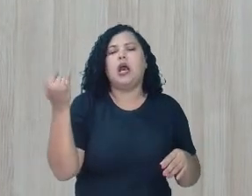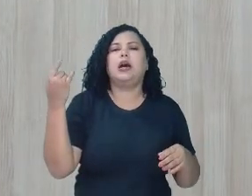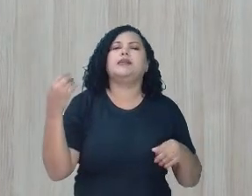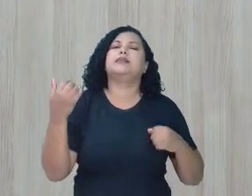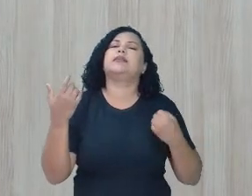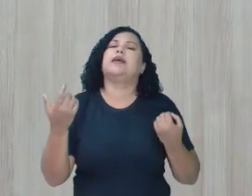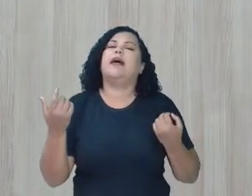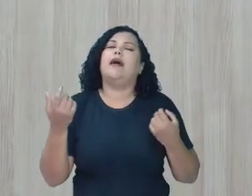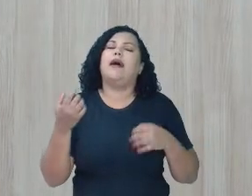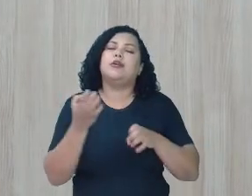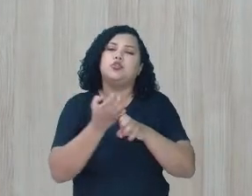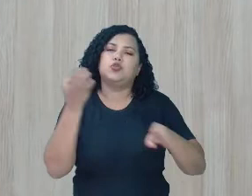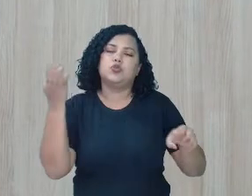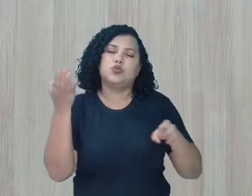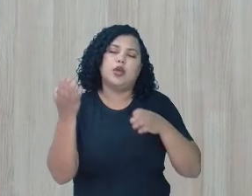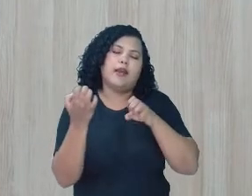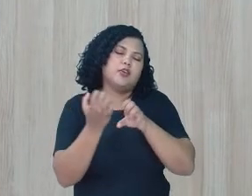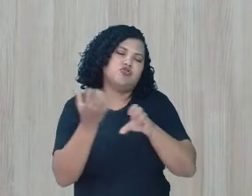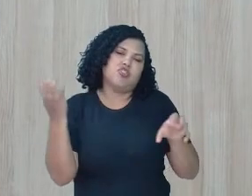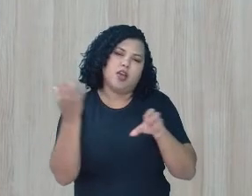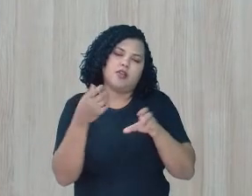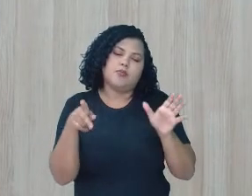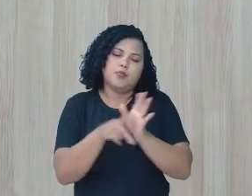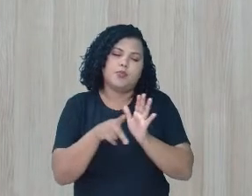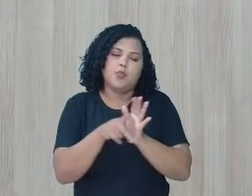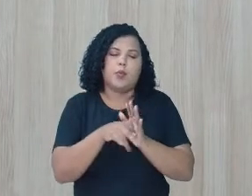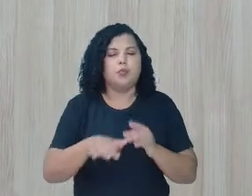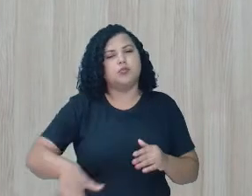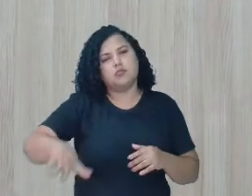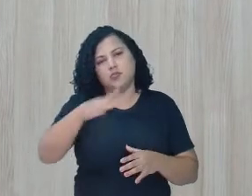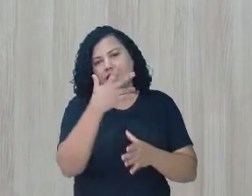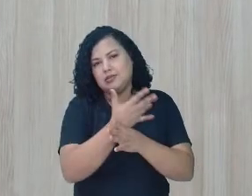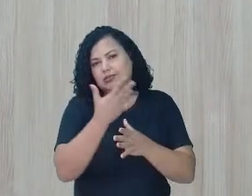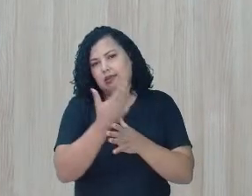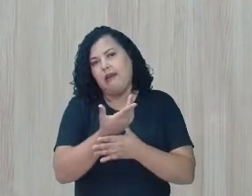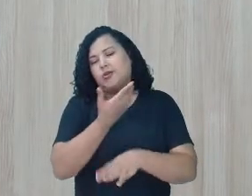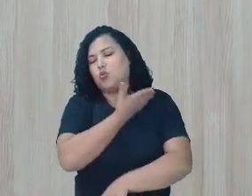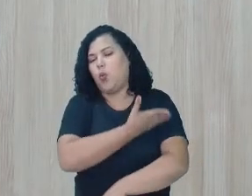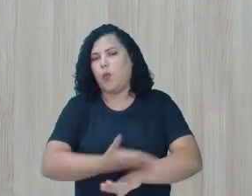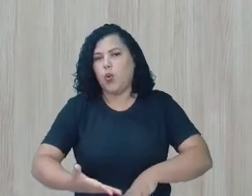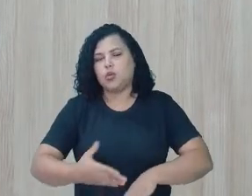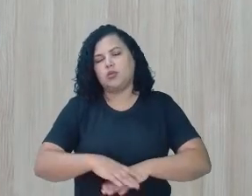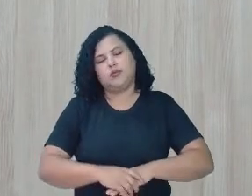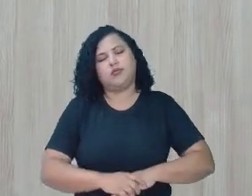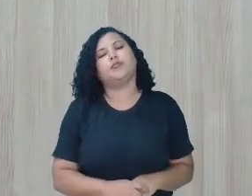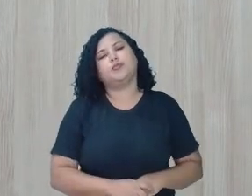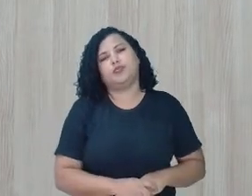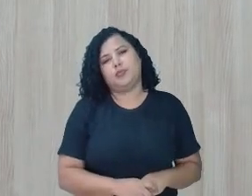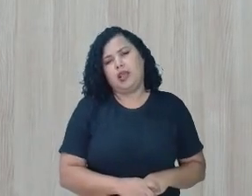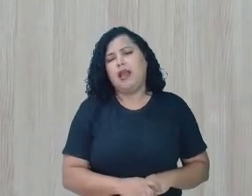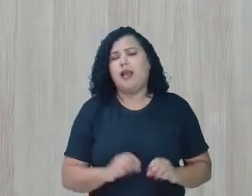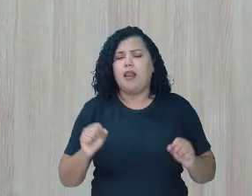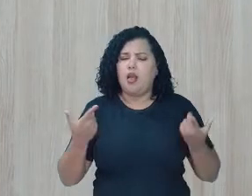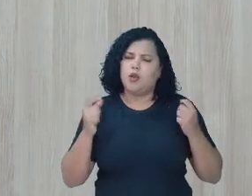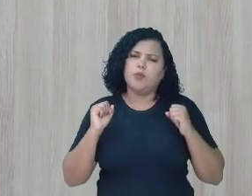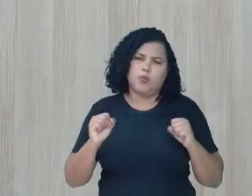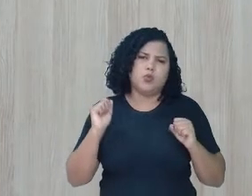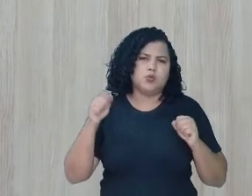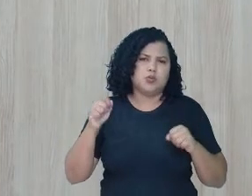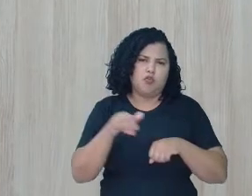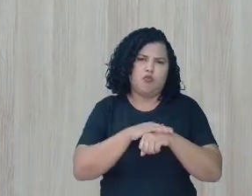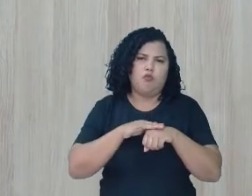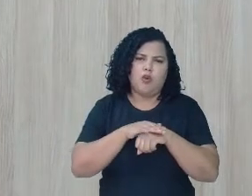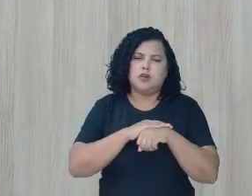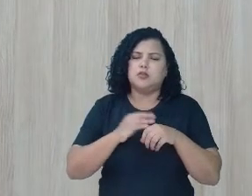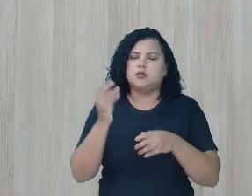minha população, né? De questões de infraestrutura. Claro que eu posso abordar tudo isso na